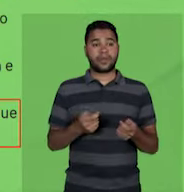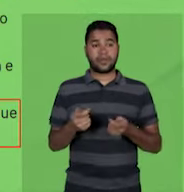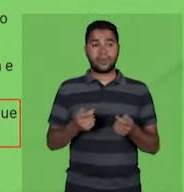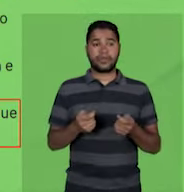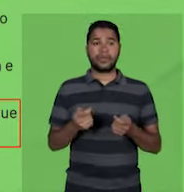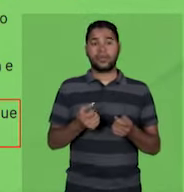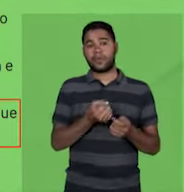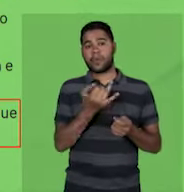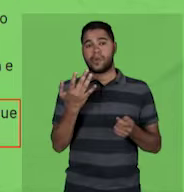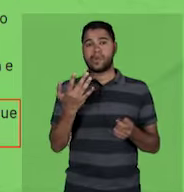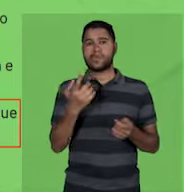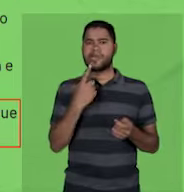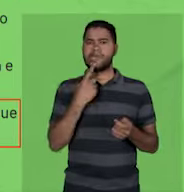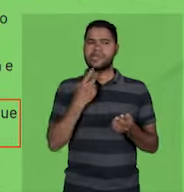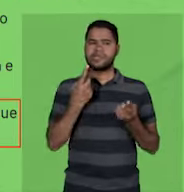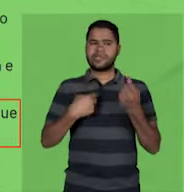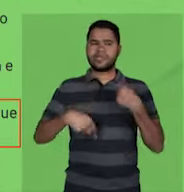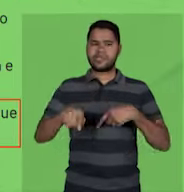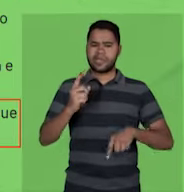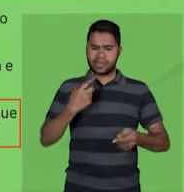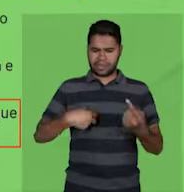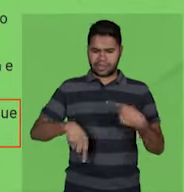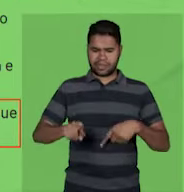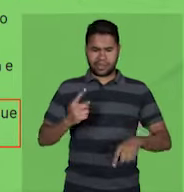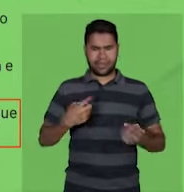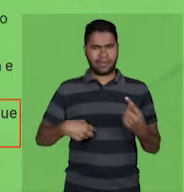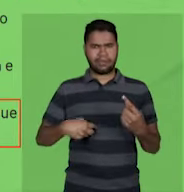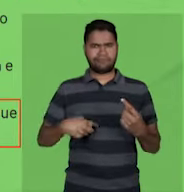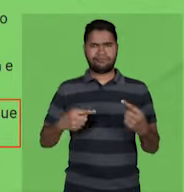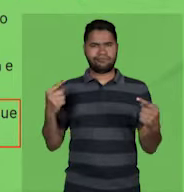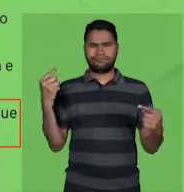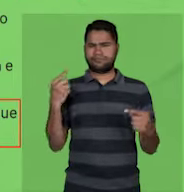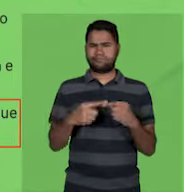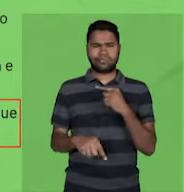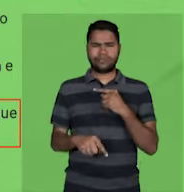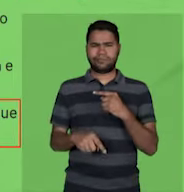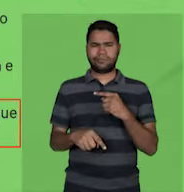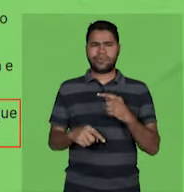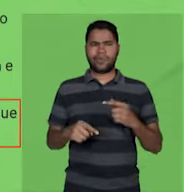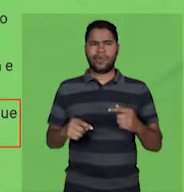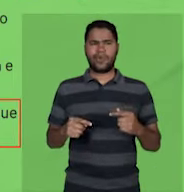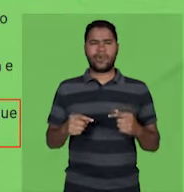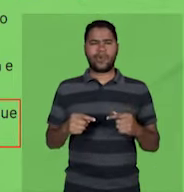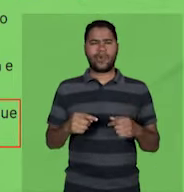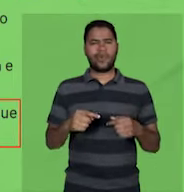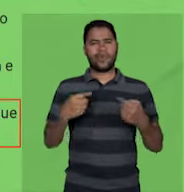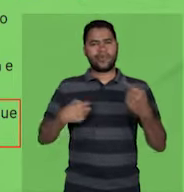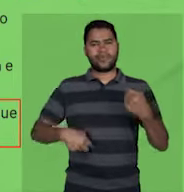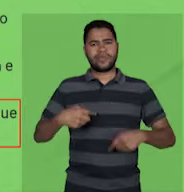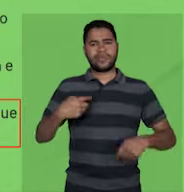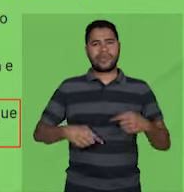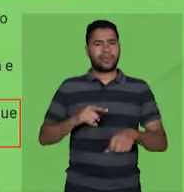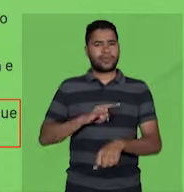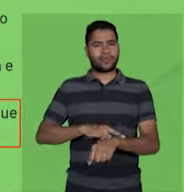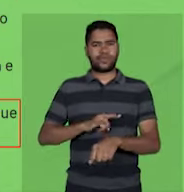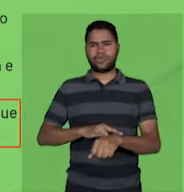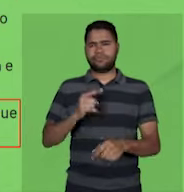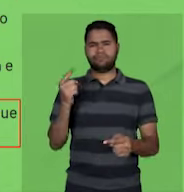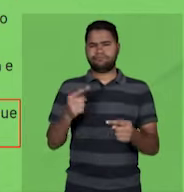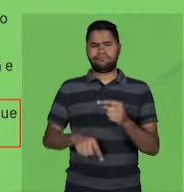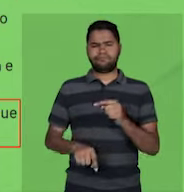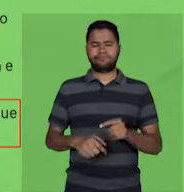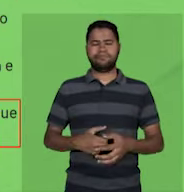regulação da quantidade de sangue que circula no corpo. Isso aqui não está relacionado com o nosso sistema urinário não, tá?